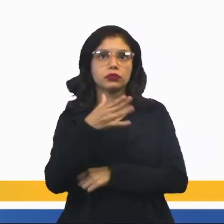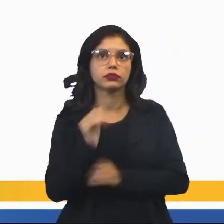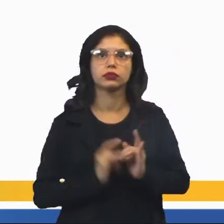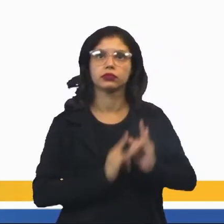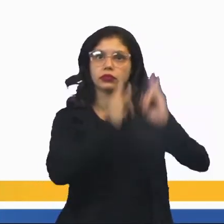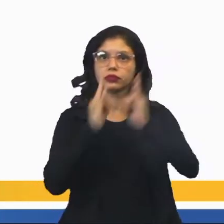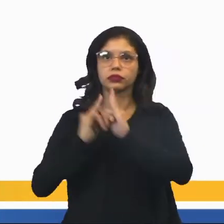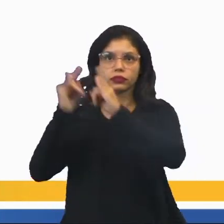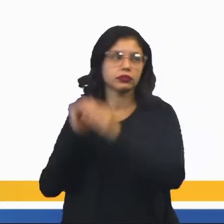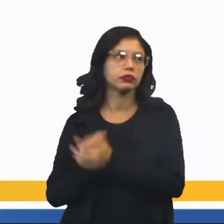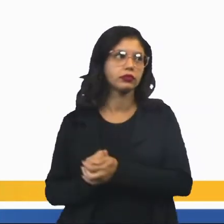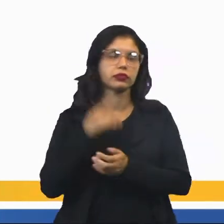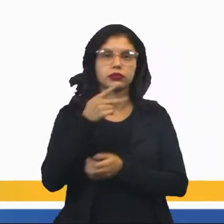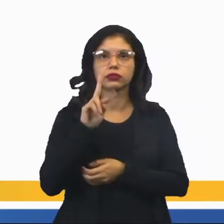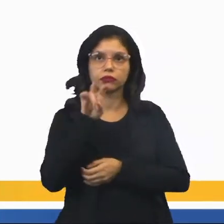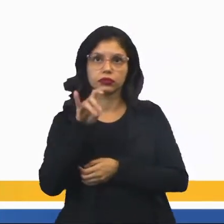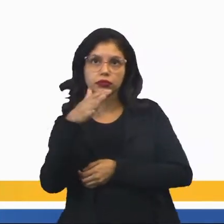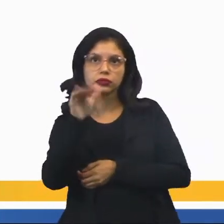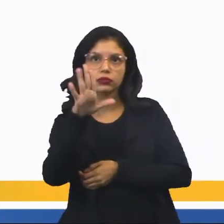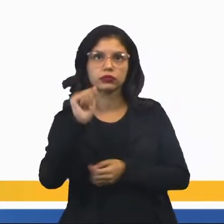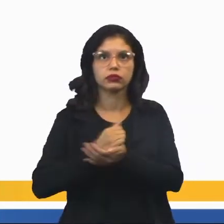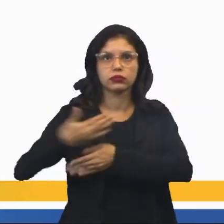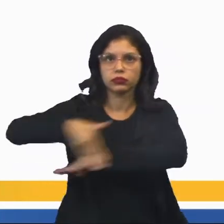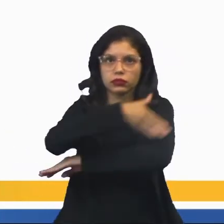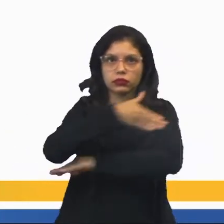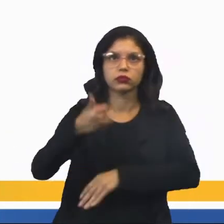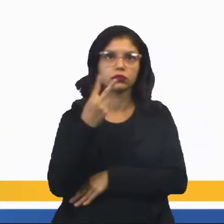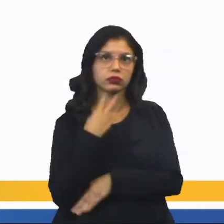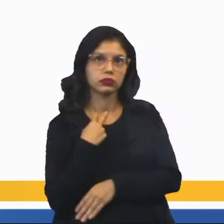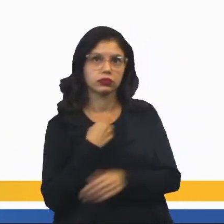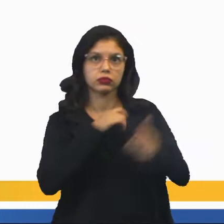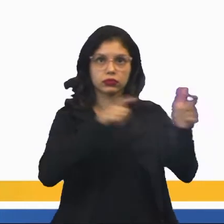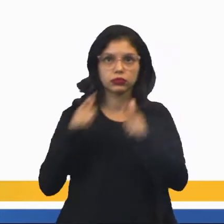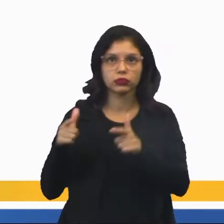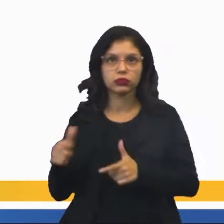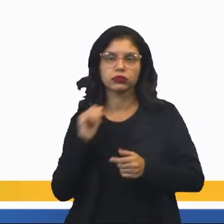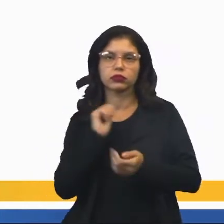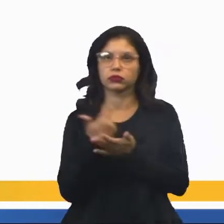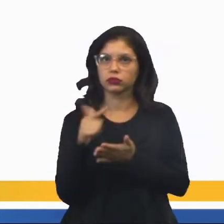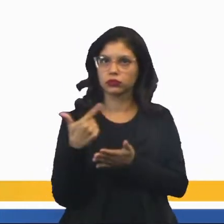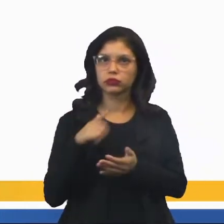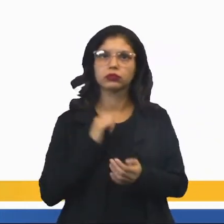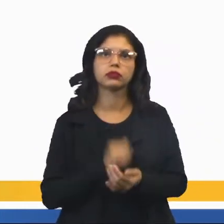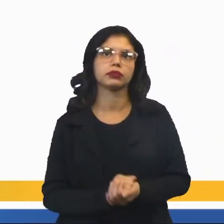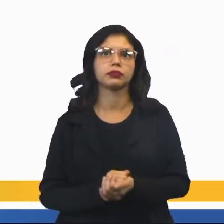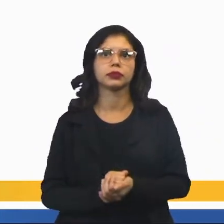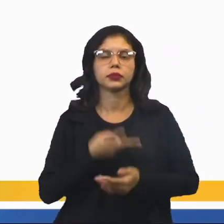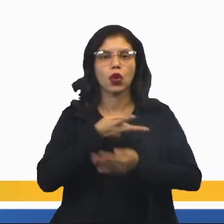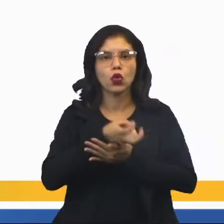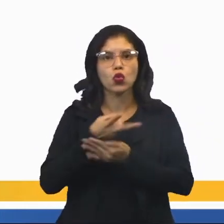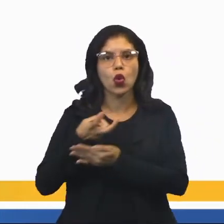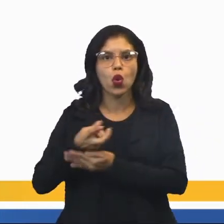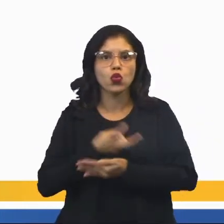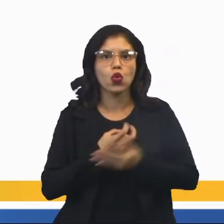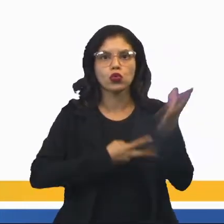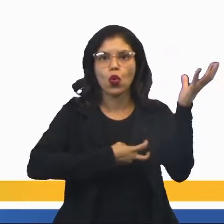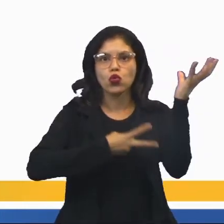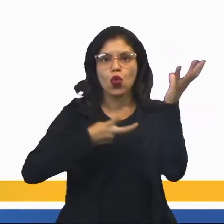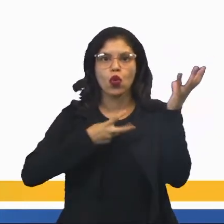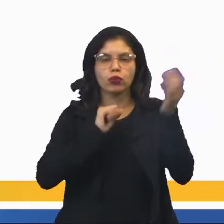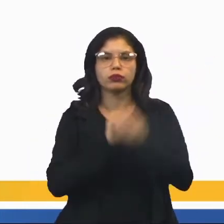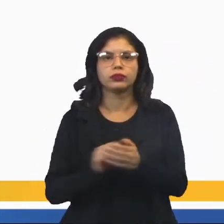novos prédios, pavimentação de ruas, ocupação de espaços vazios e na exploração da